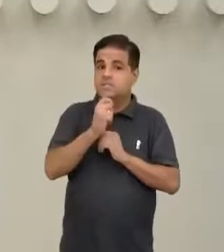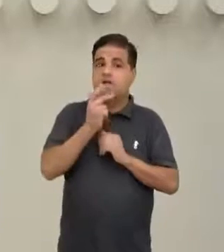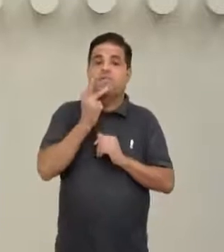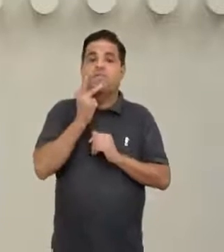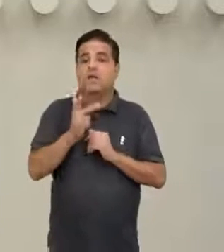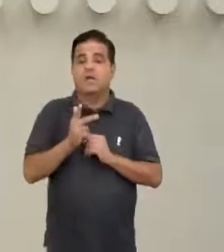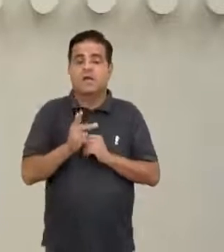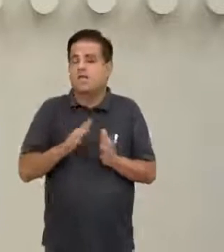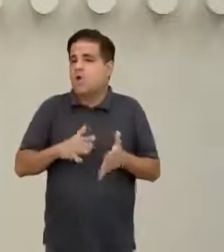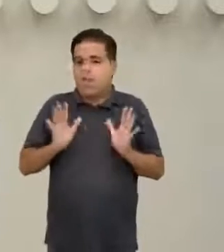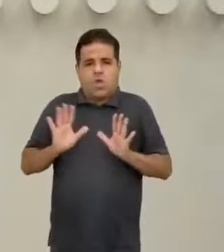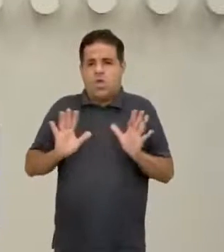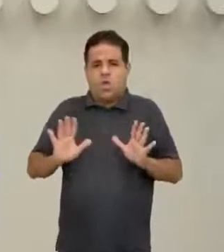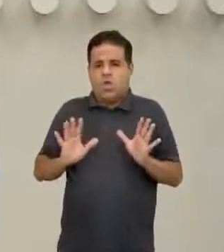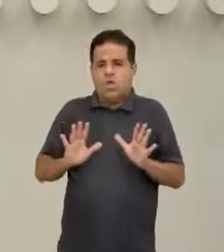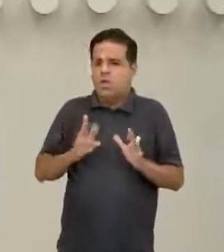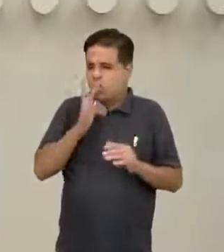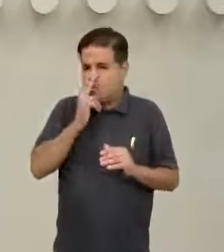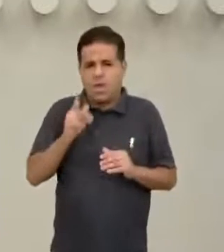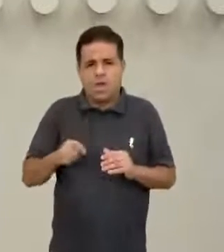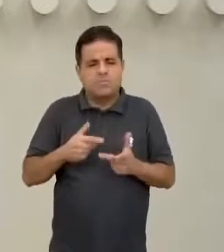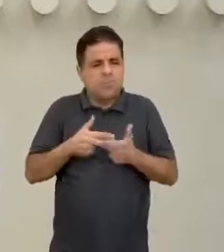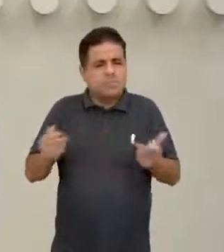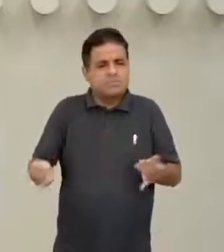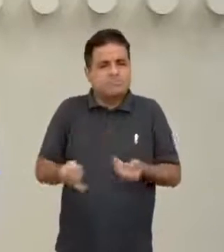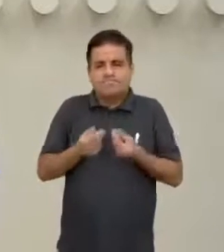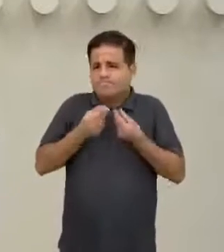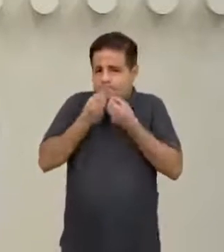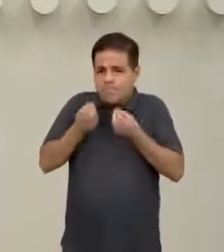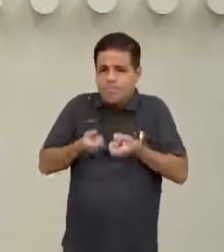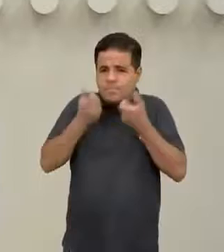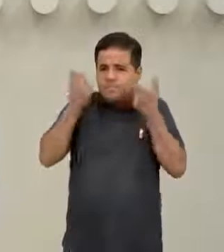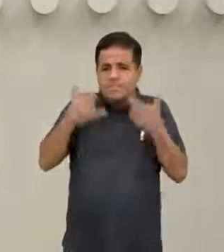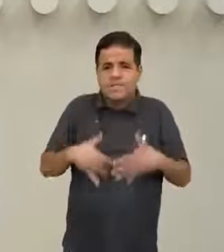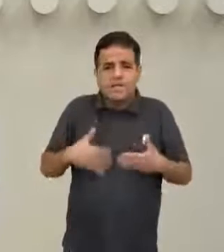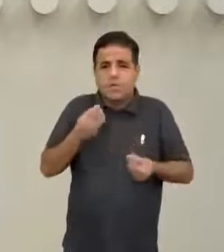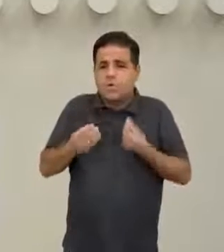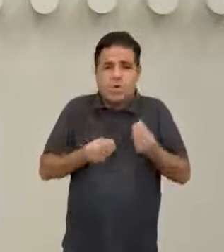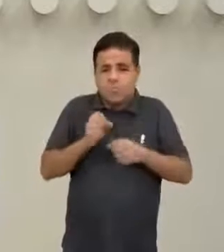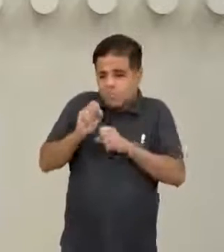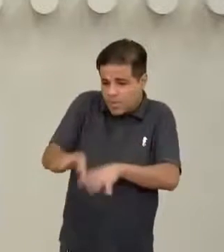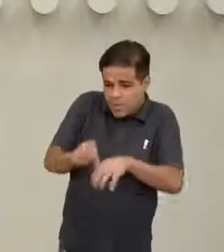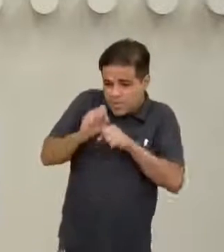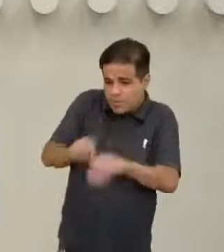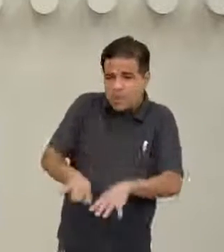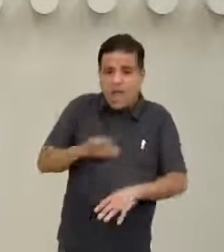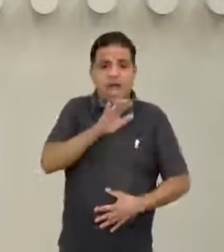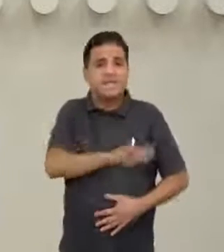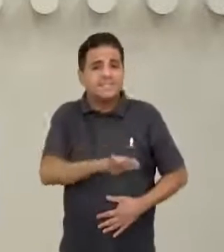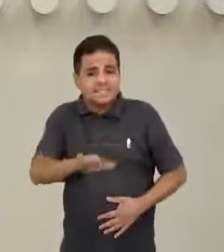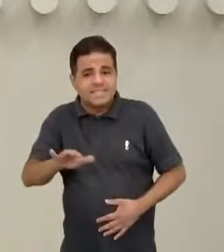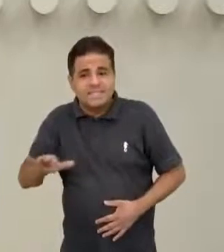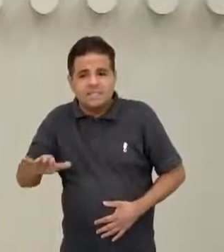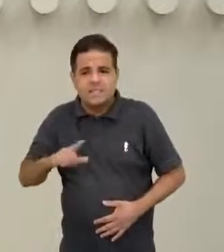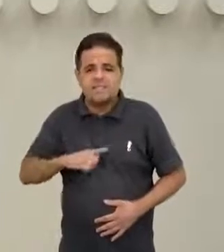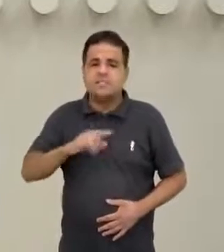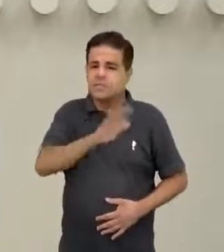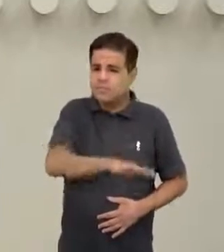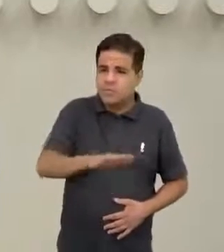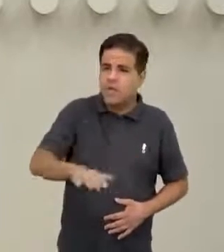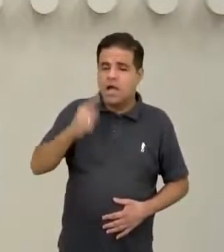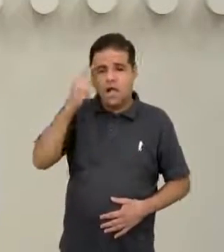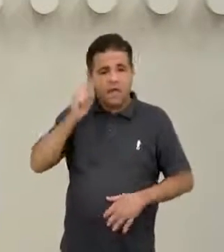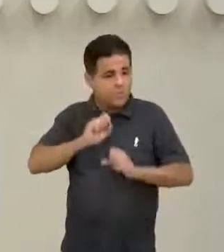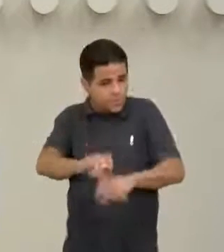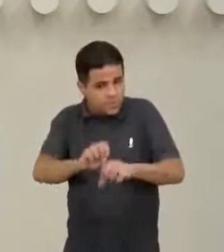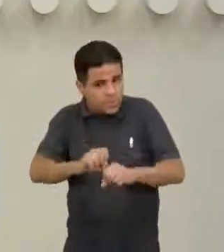olha, é um assunto tão bobo, não é um assunto bobo. A gente está falando sobre como educar as crianças. E quando a gente